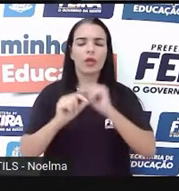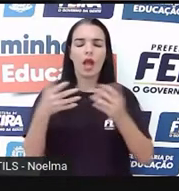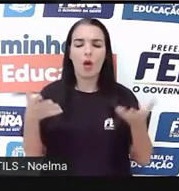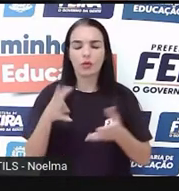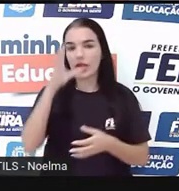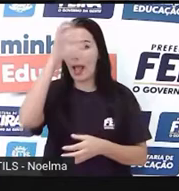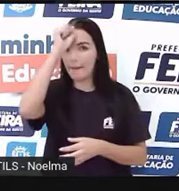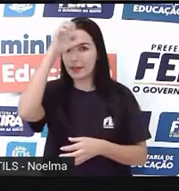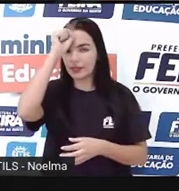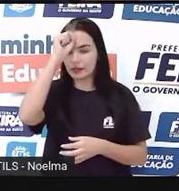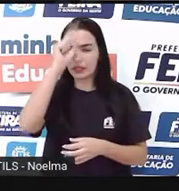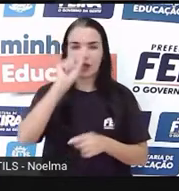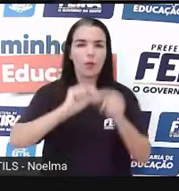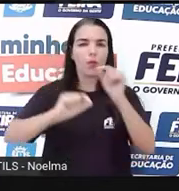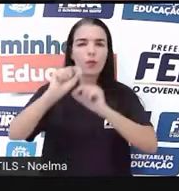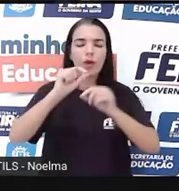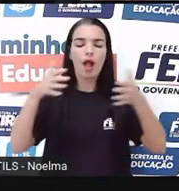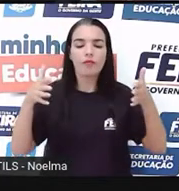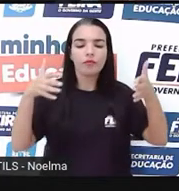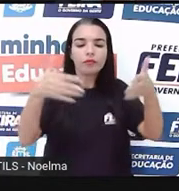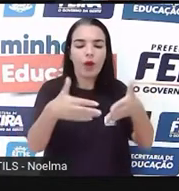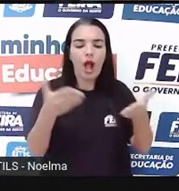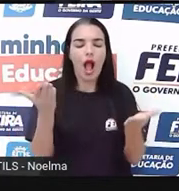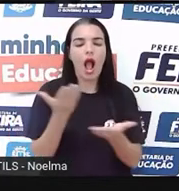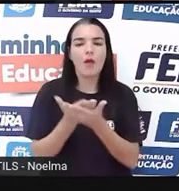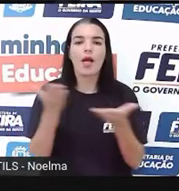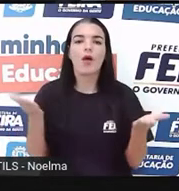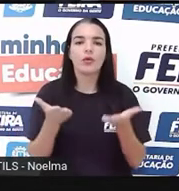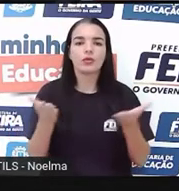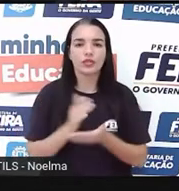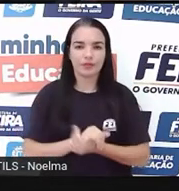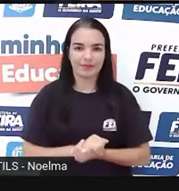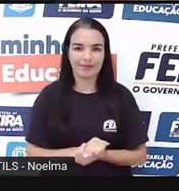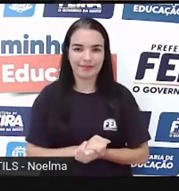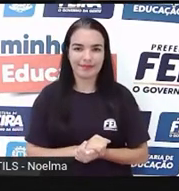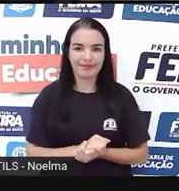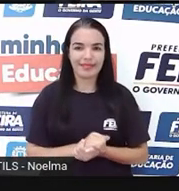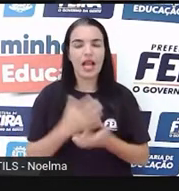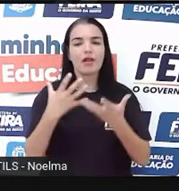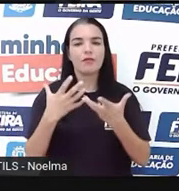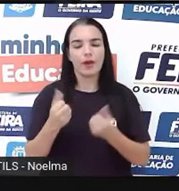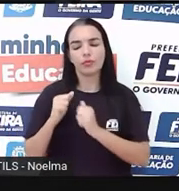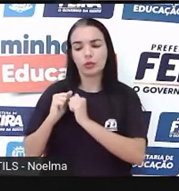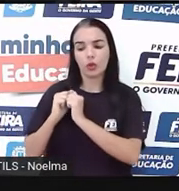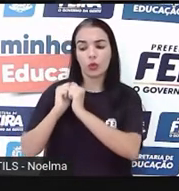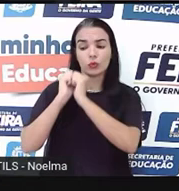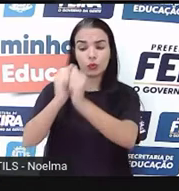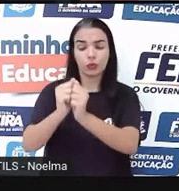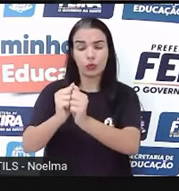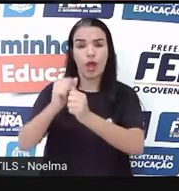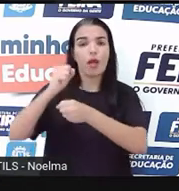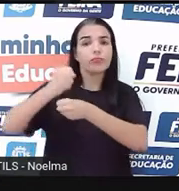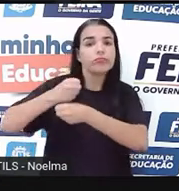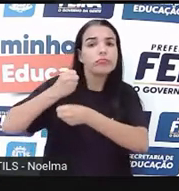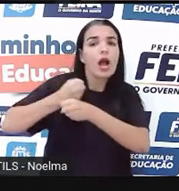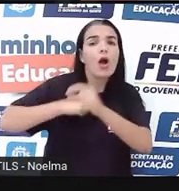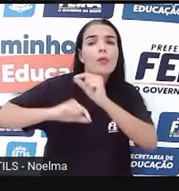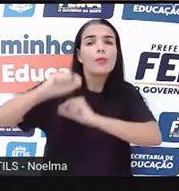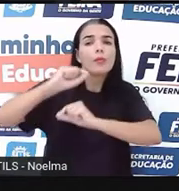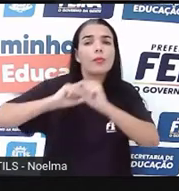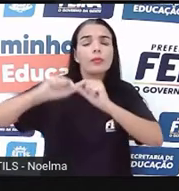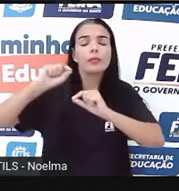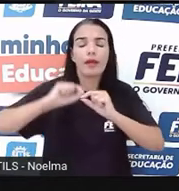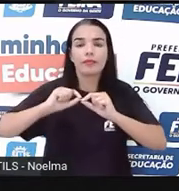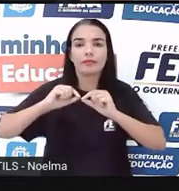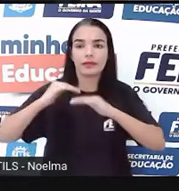vamos aprender hoje? Qual é o foco de nossa aula de hoje? Nós vamos juntos construir repertório